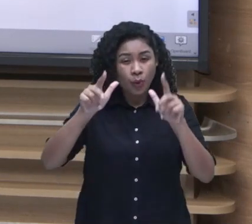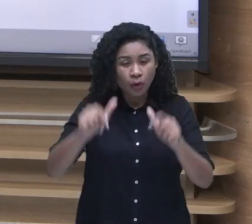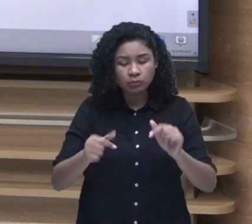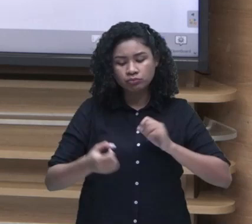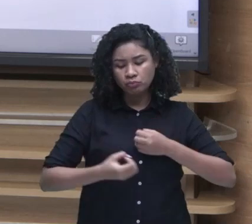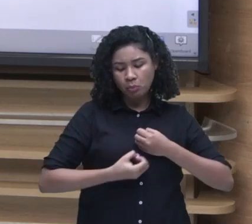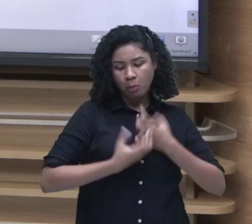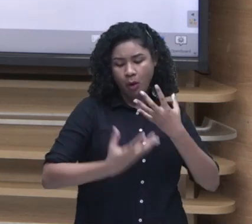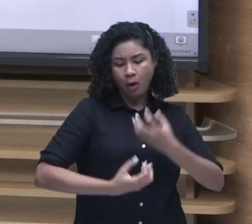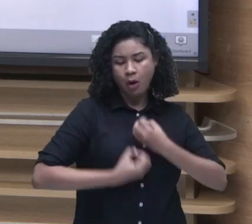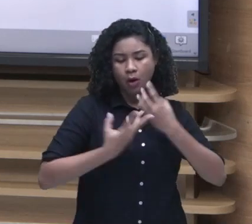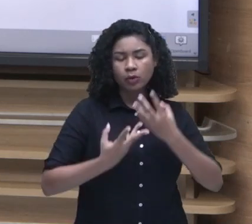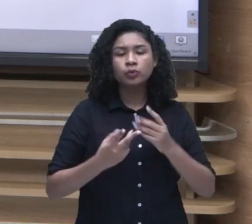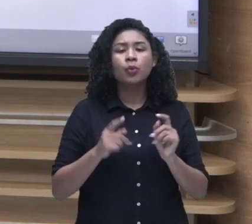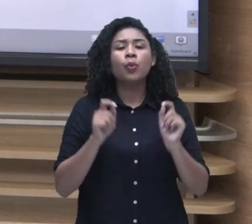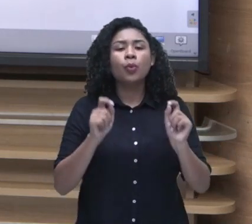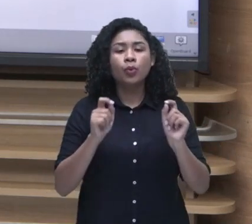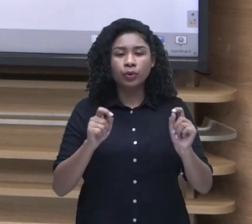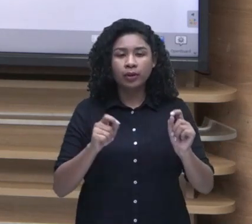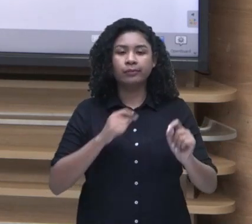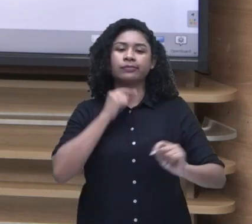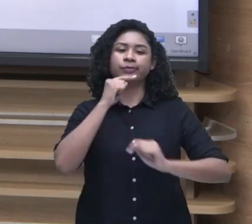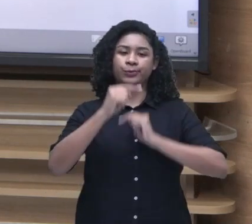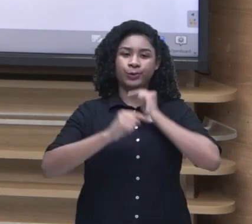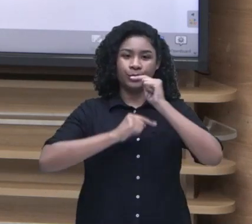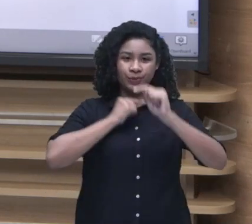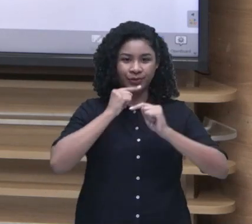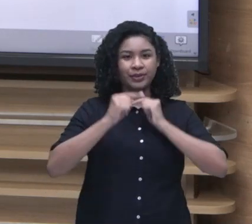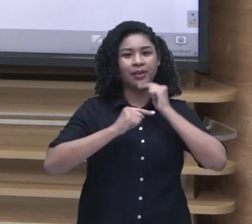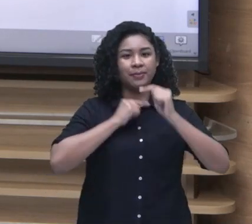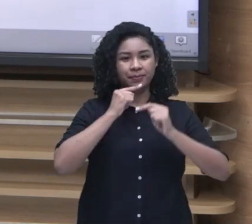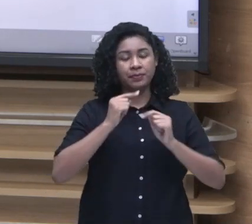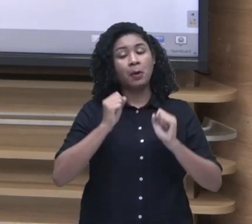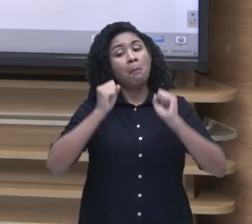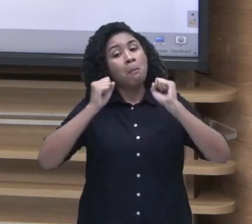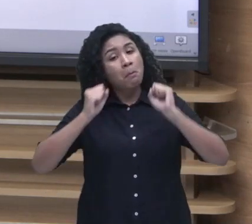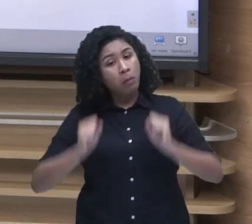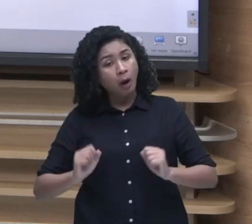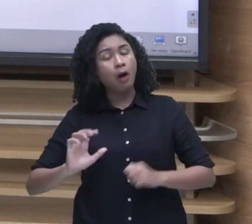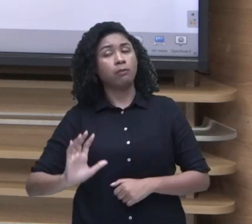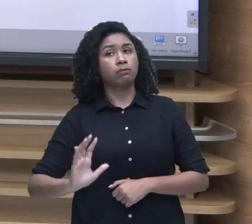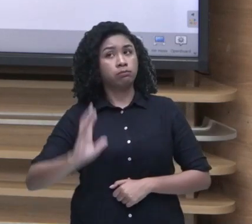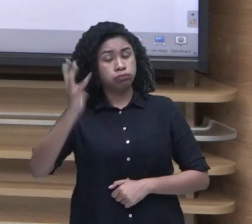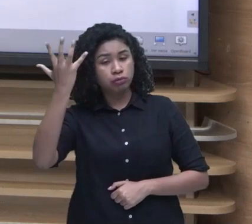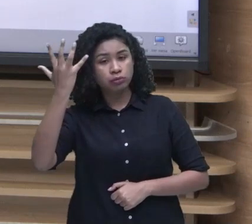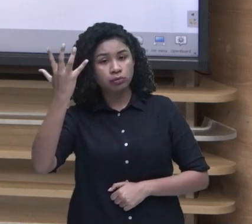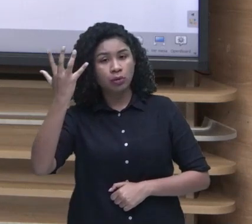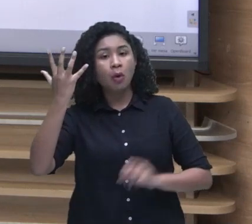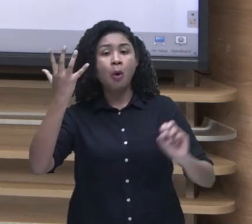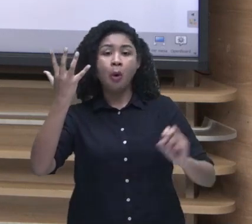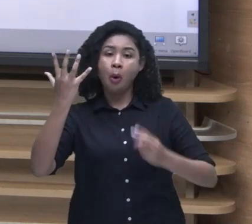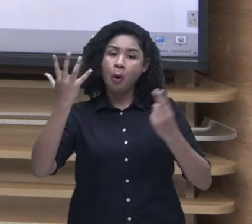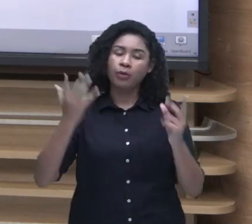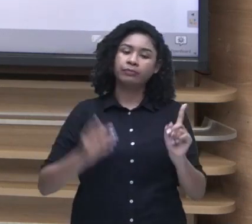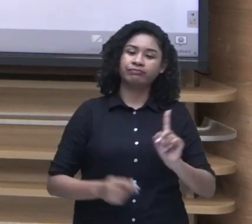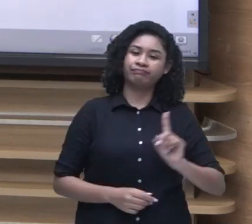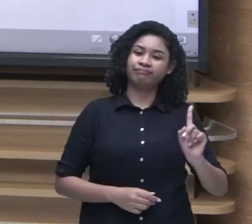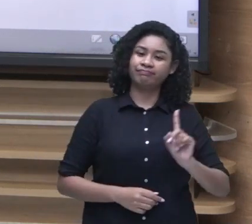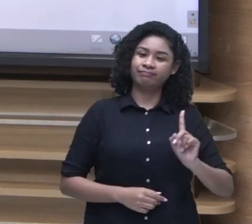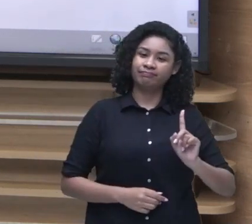uma incerteza, uma dúvida. Pode acontecer, pode não acontecer.